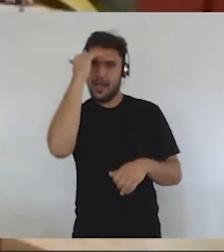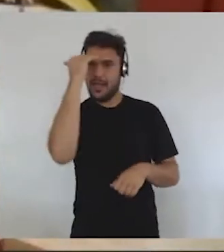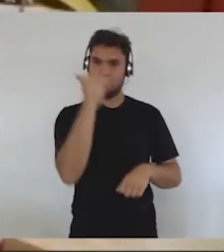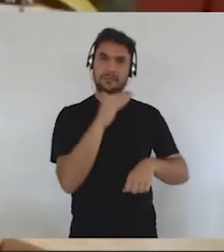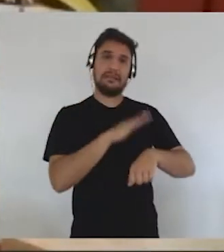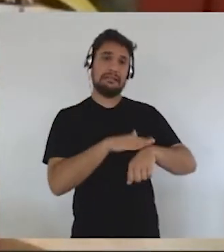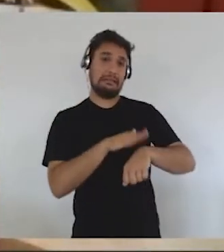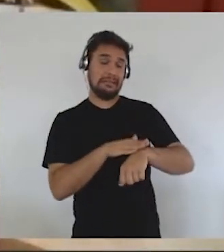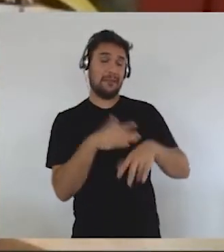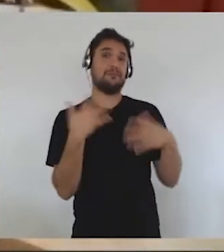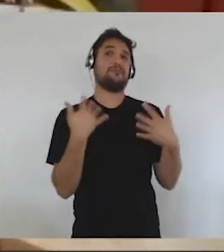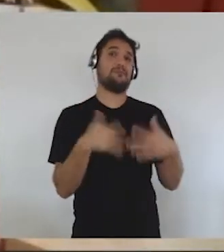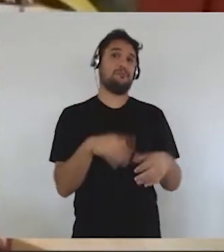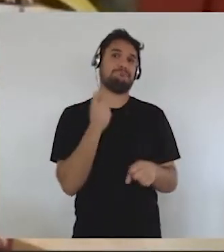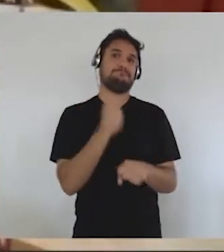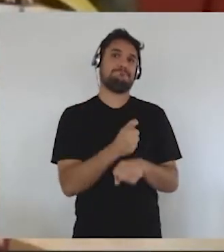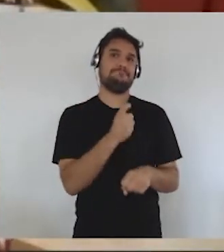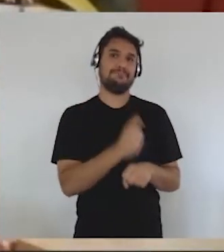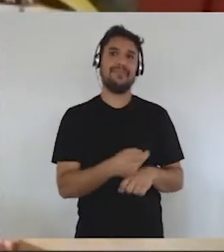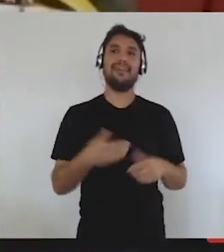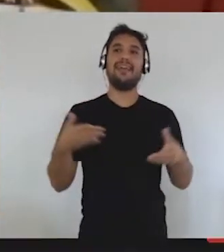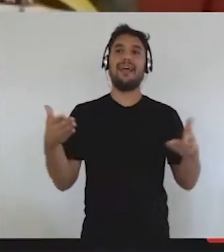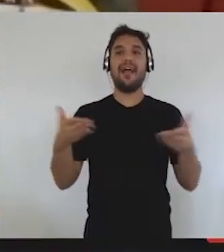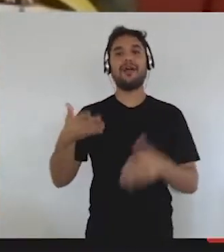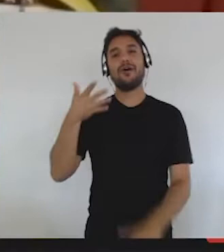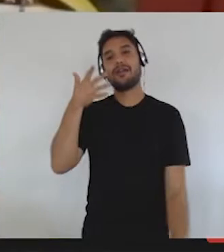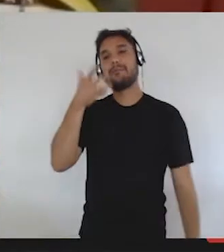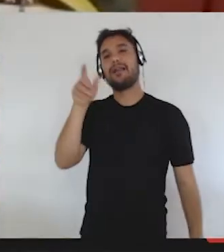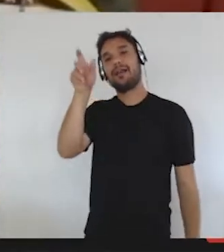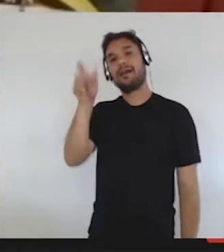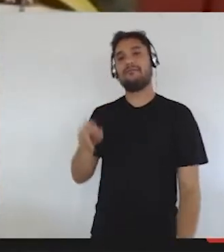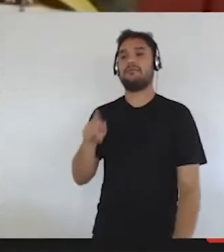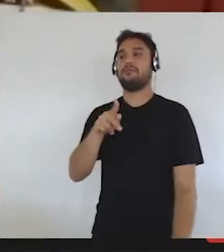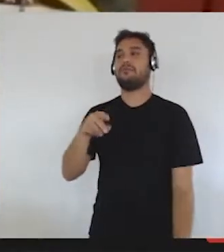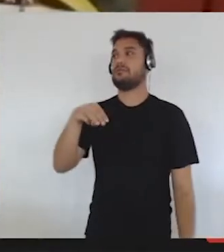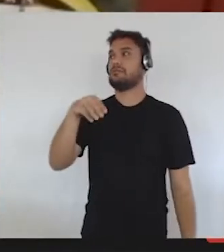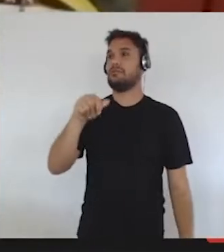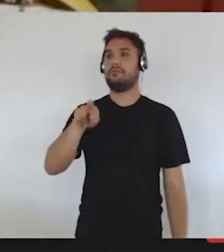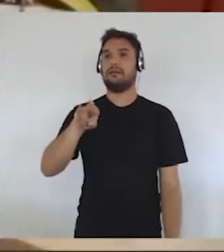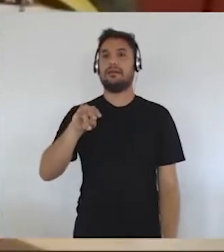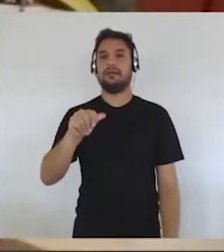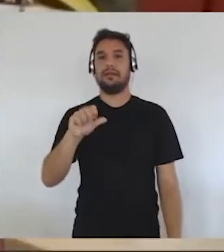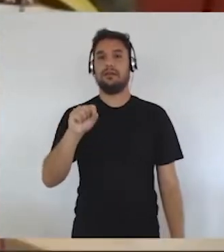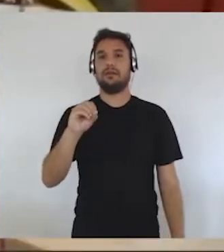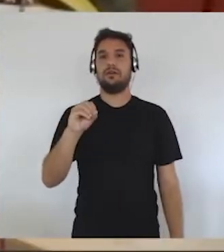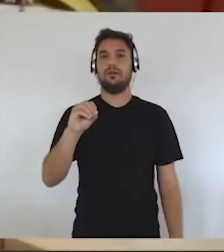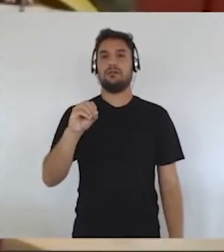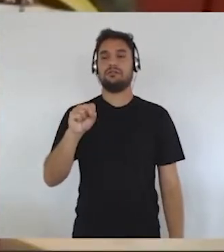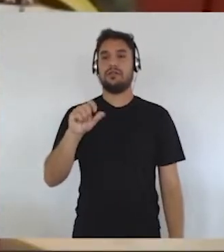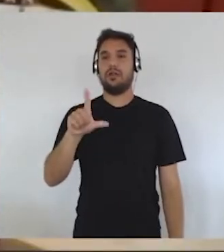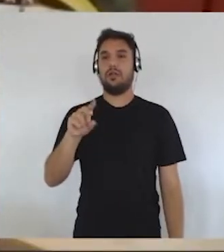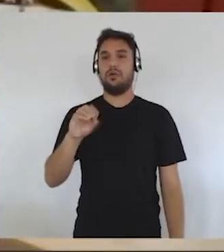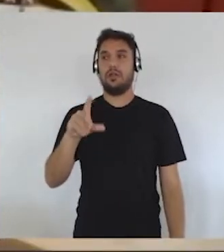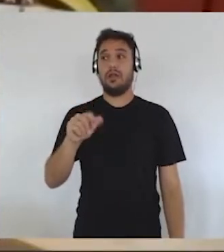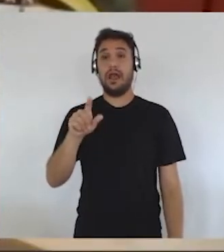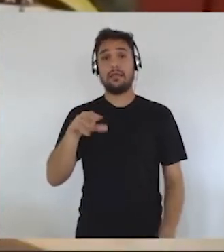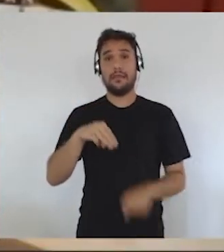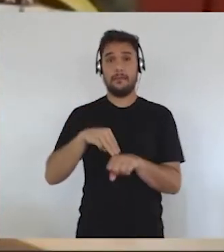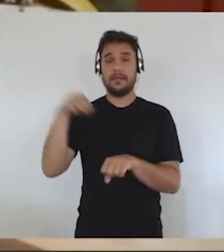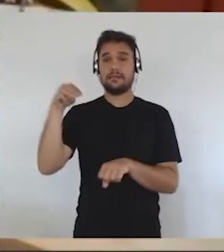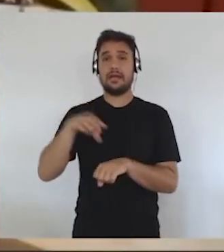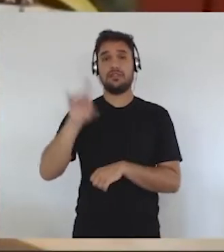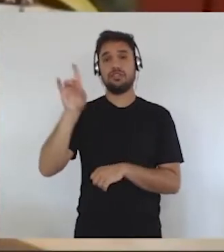aqui, que é cruel. Eu vou passar, então, a palavra para a professora Maria Rosa Loula. Ela possui mestrado e doutorado em